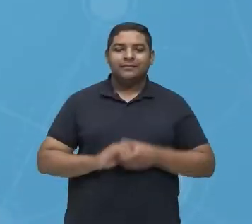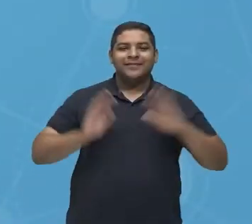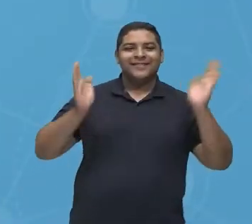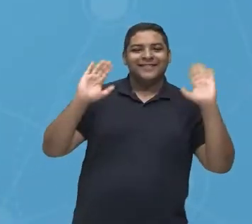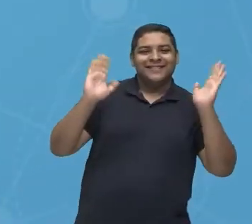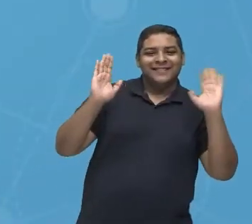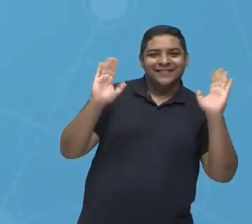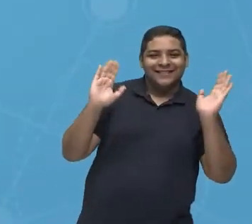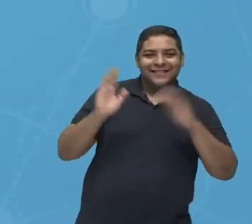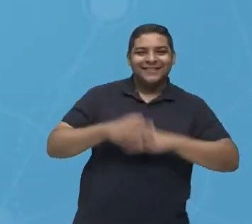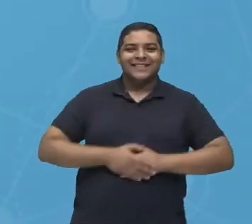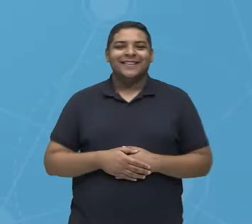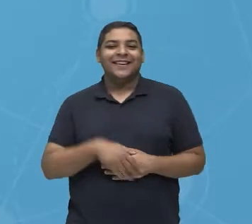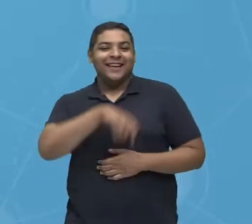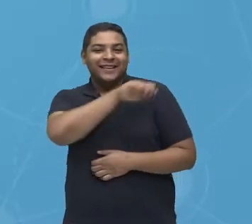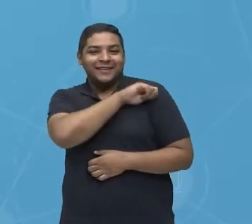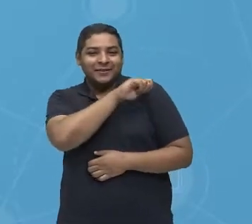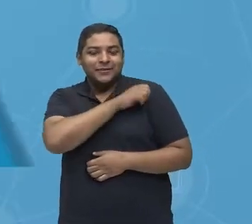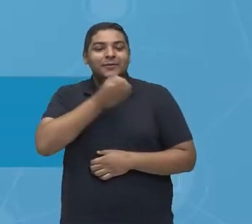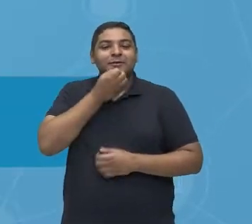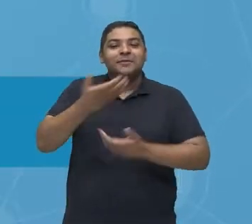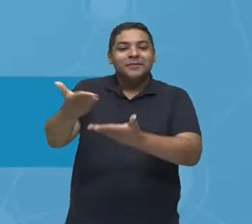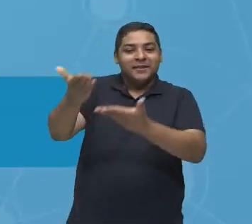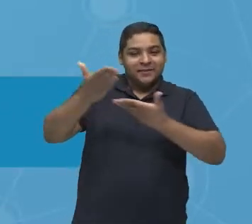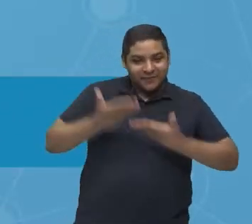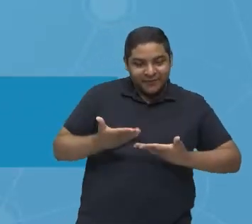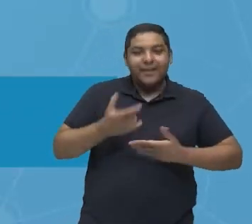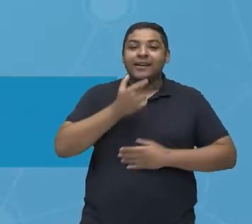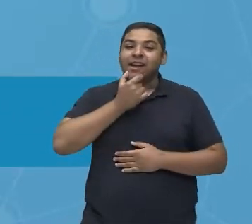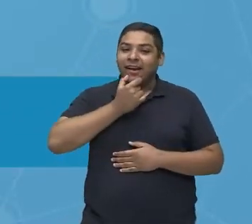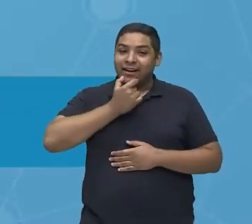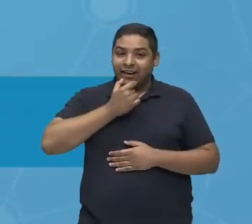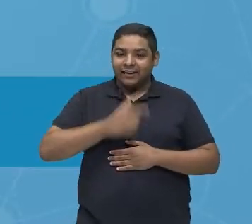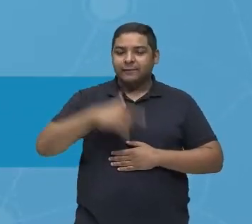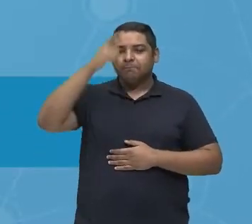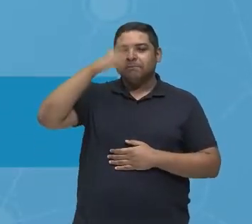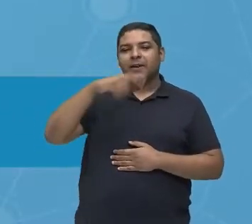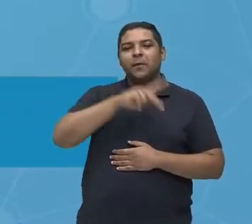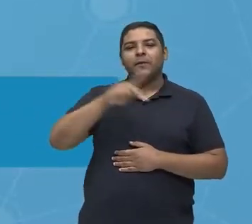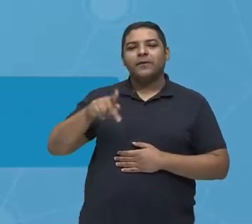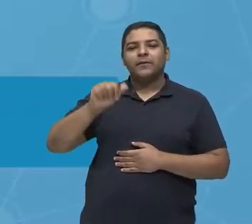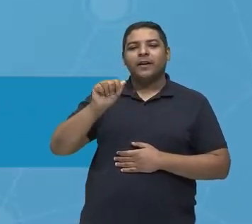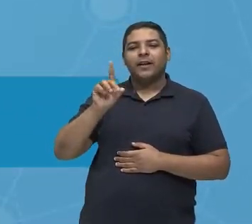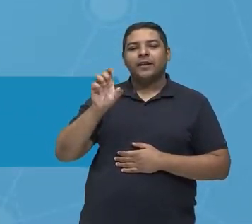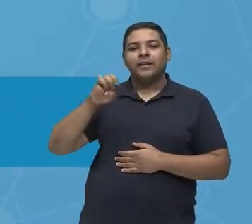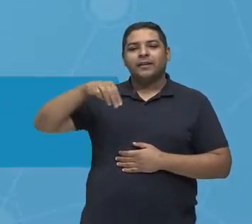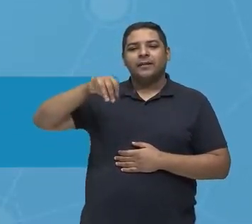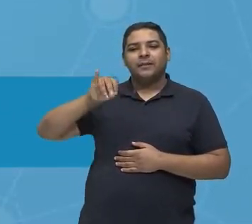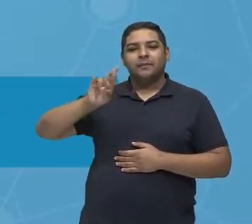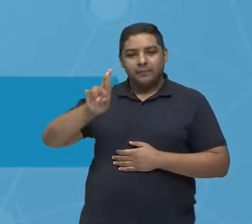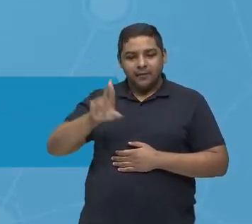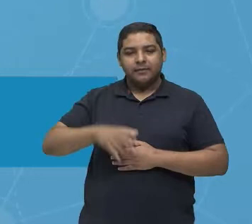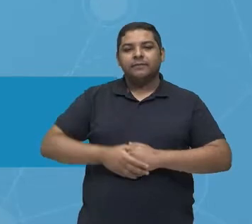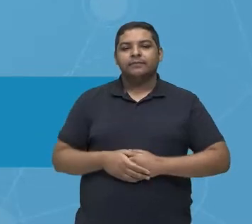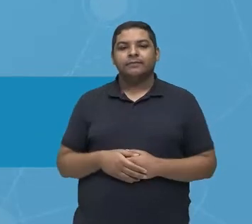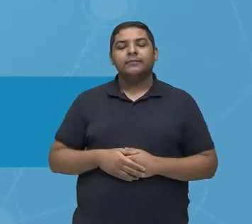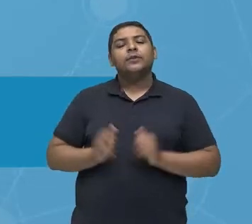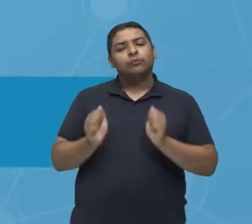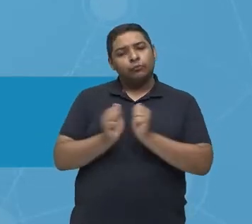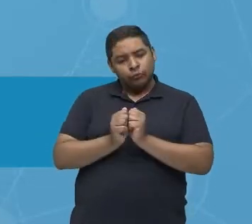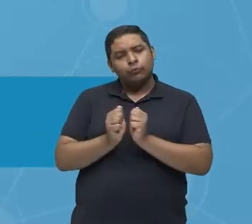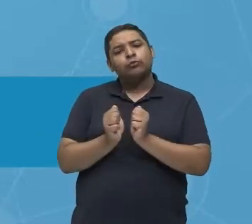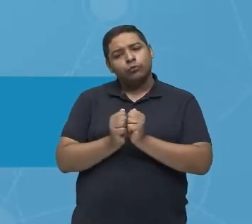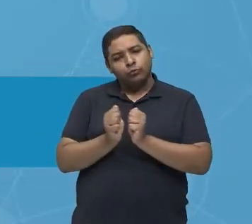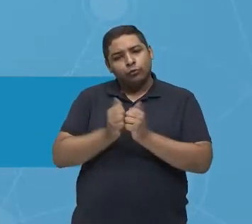Hello, dear students, teachers, welcome! Bem-vindo aí à nossa aula de língua inglesa. Sou o professor Ademir Ribeiro e vou ficar com vocês aí então durante essa aula